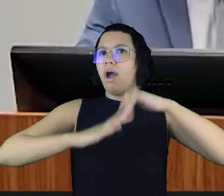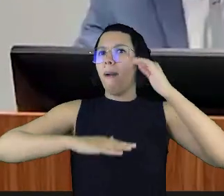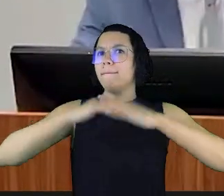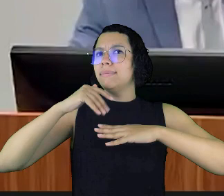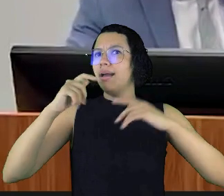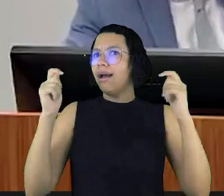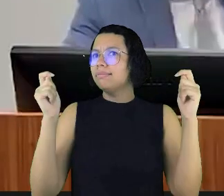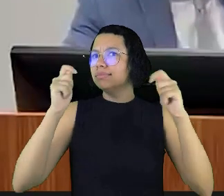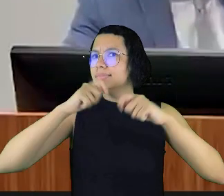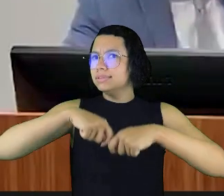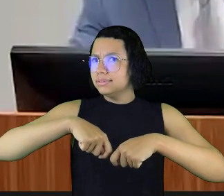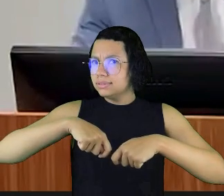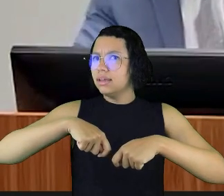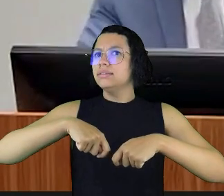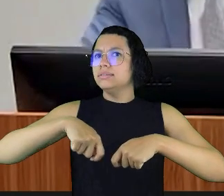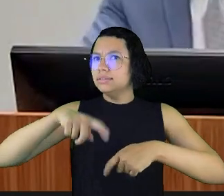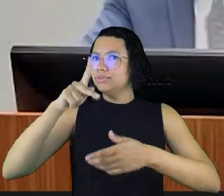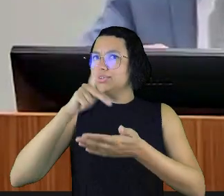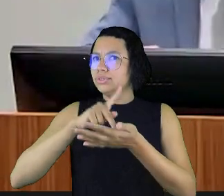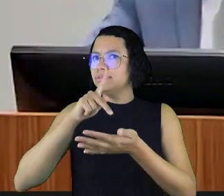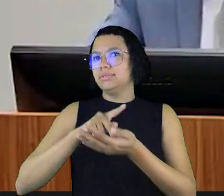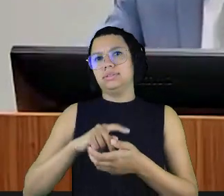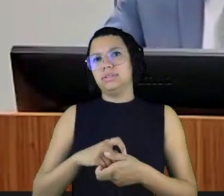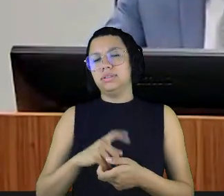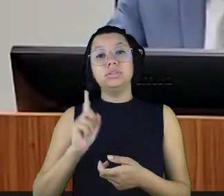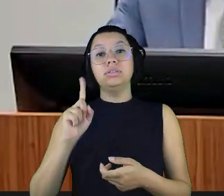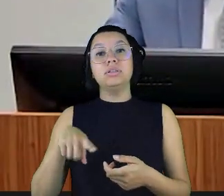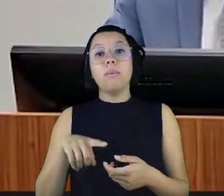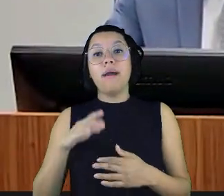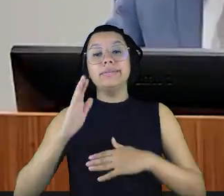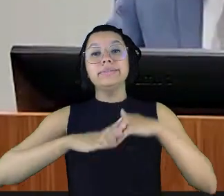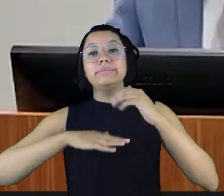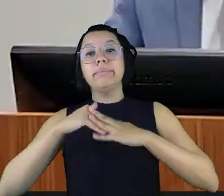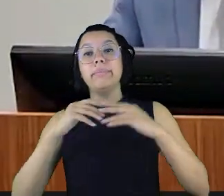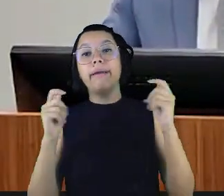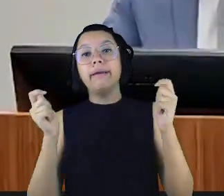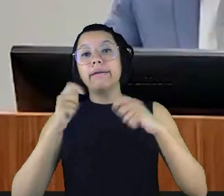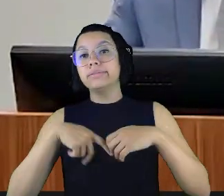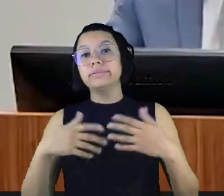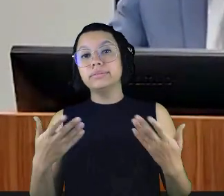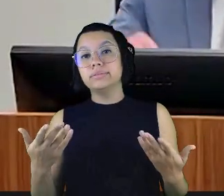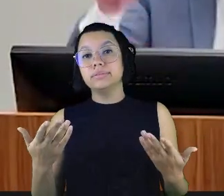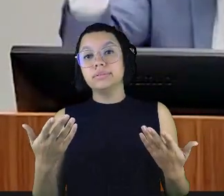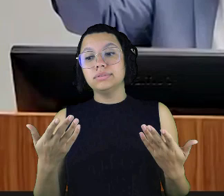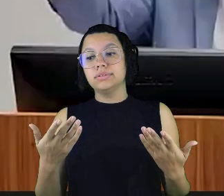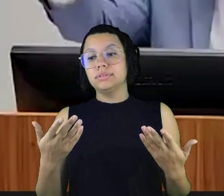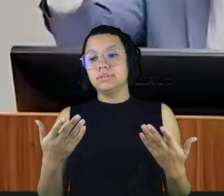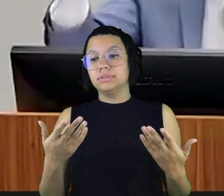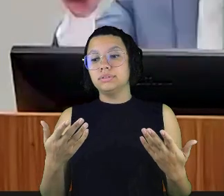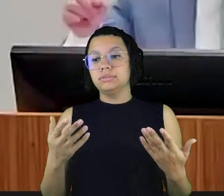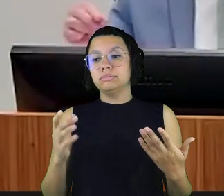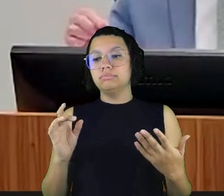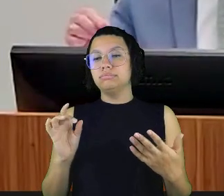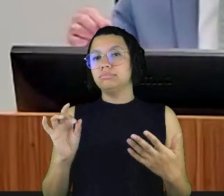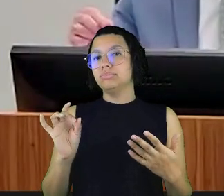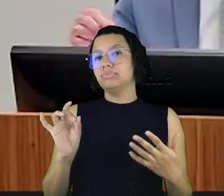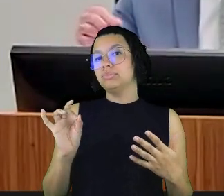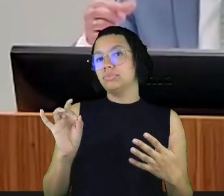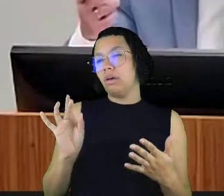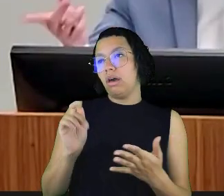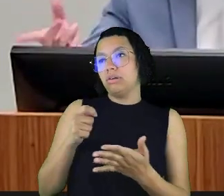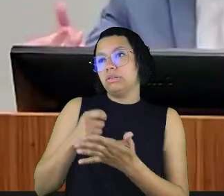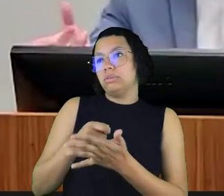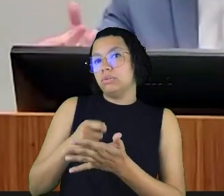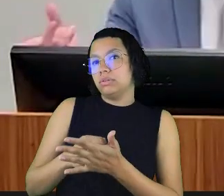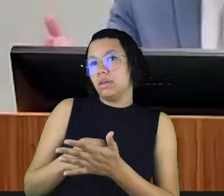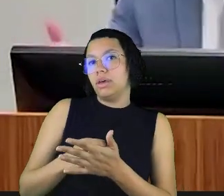de verdade. Não é essa especialização à la provimento, execução e ações